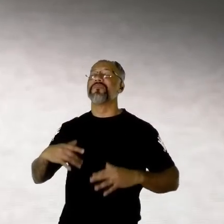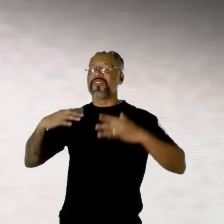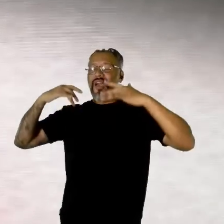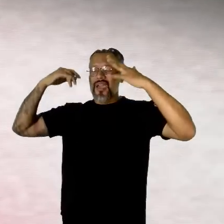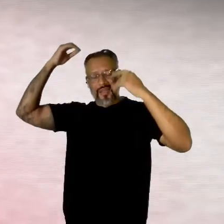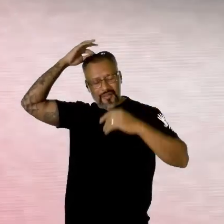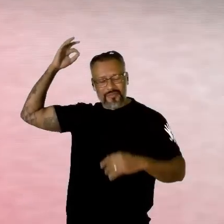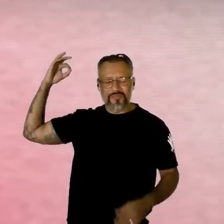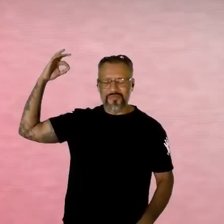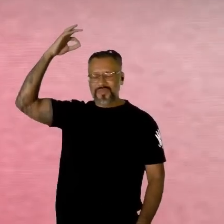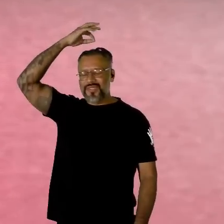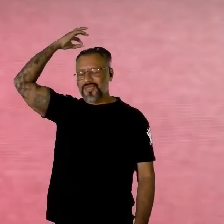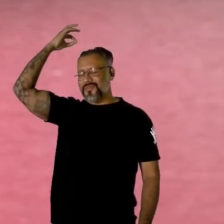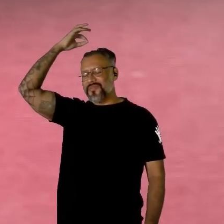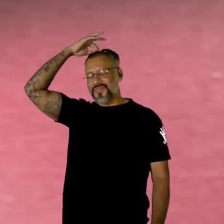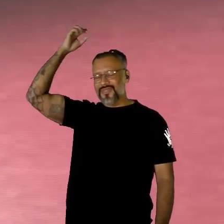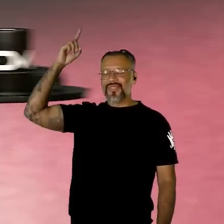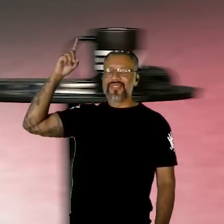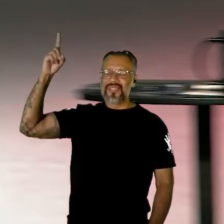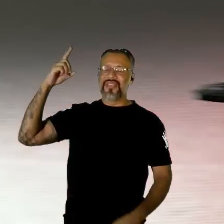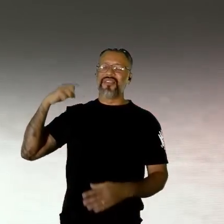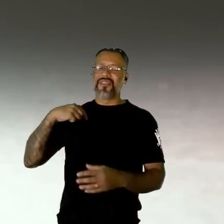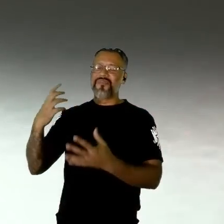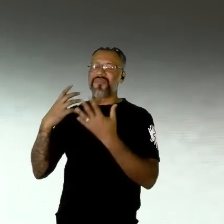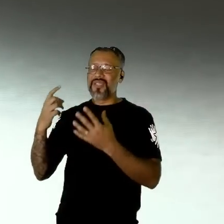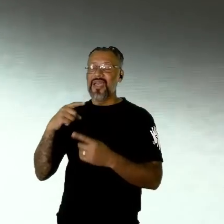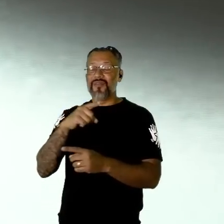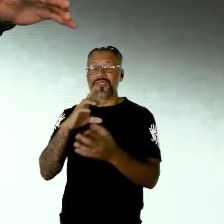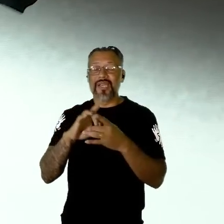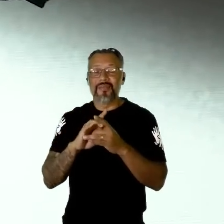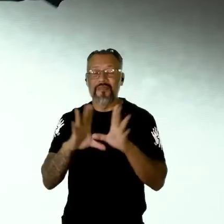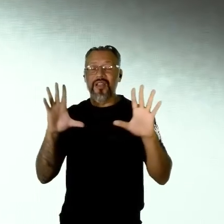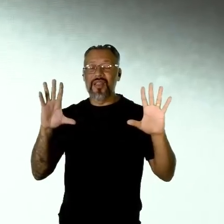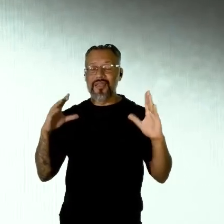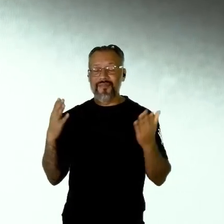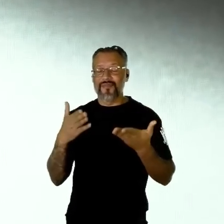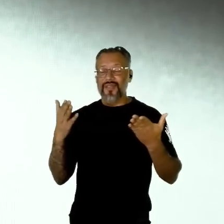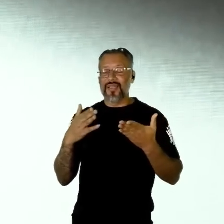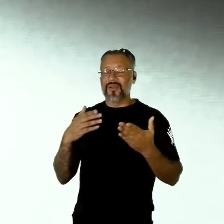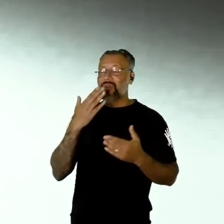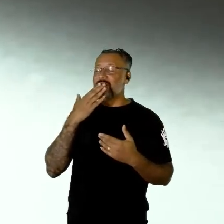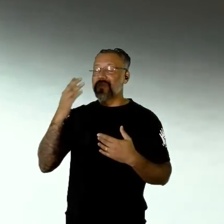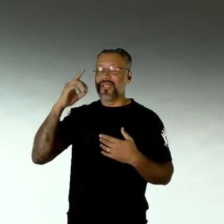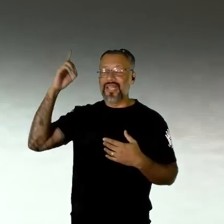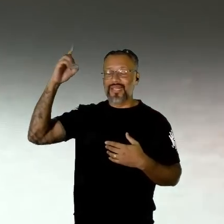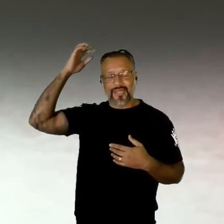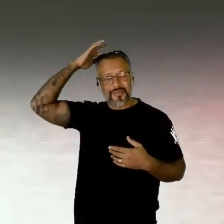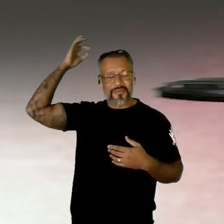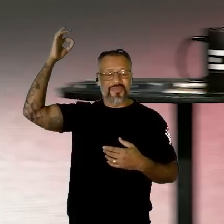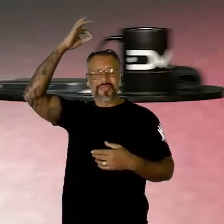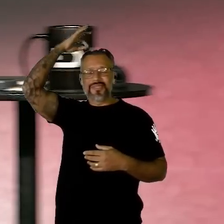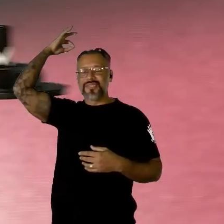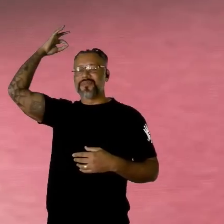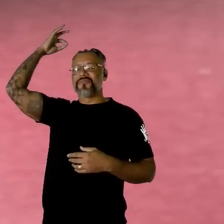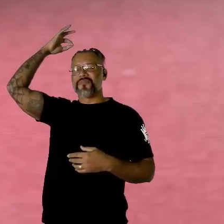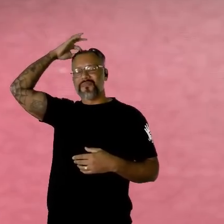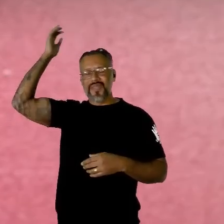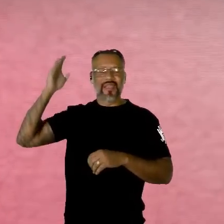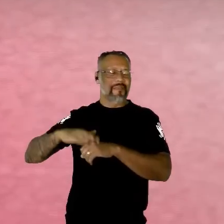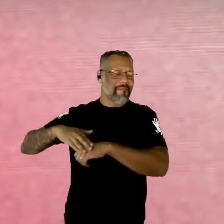ser tempo eu quero ser tempo Cheio da Liberdade da Liberdade da Liberdade da Liberdade dá liberdade